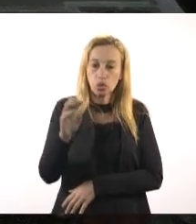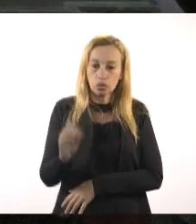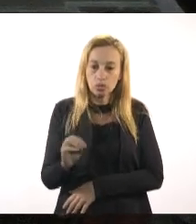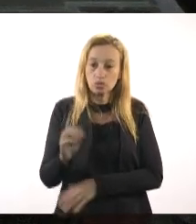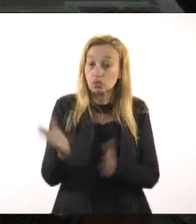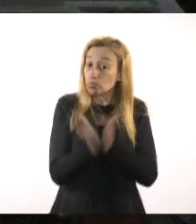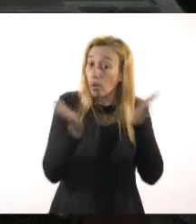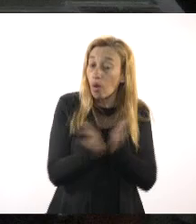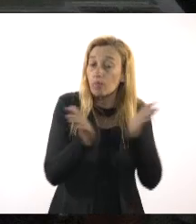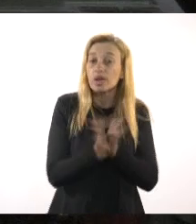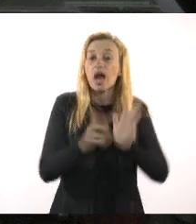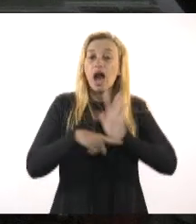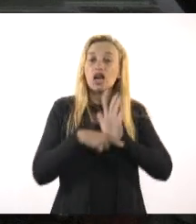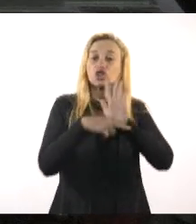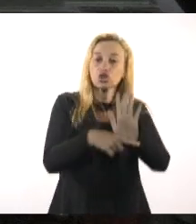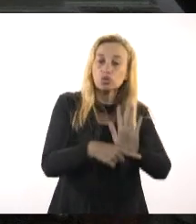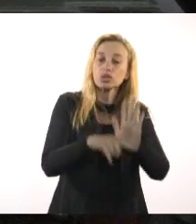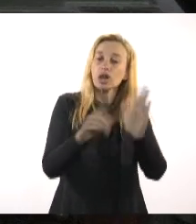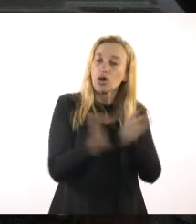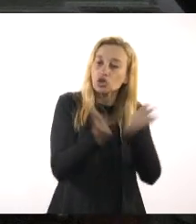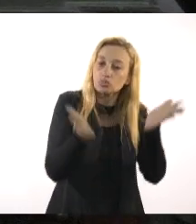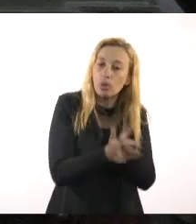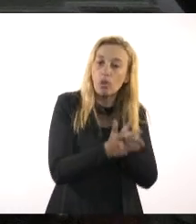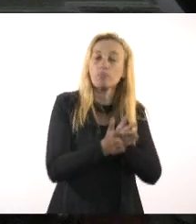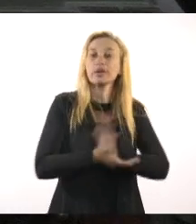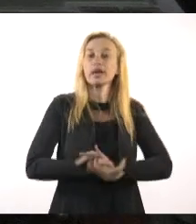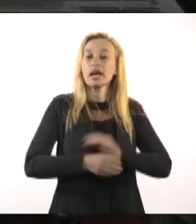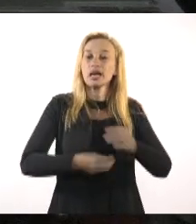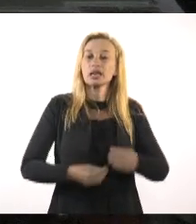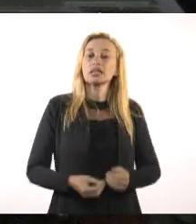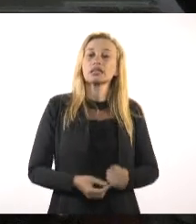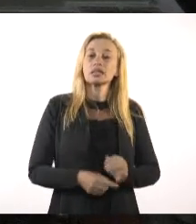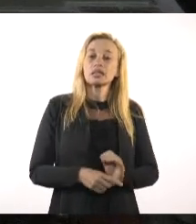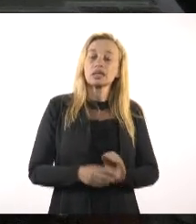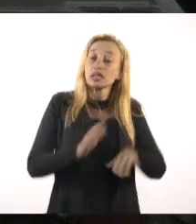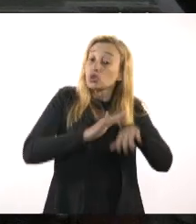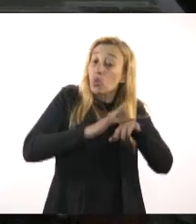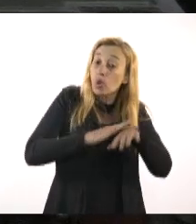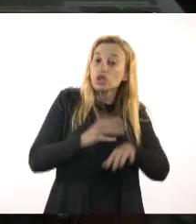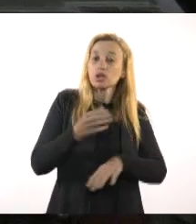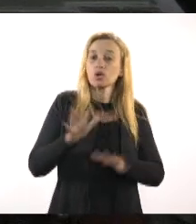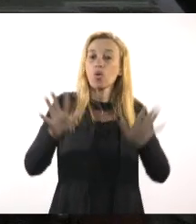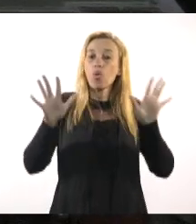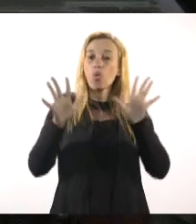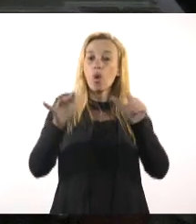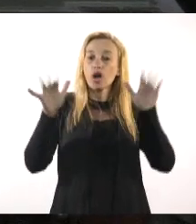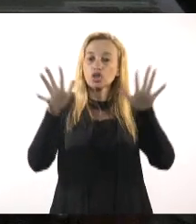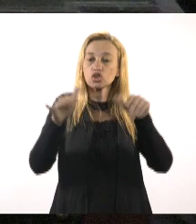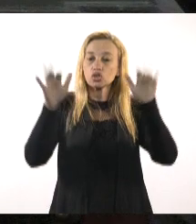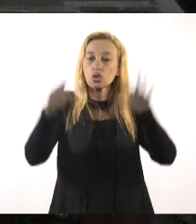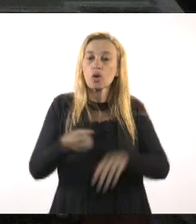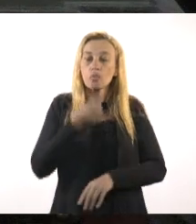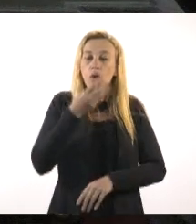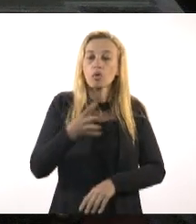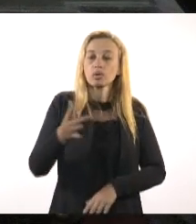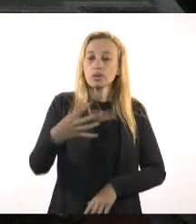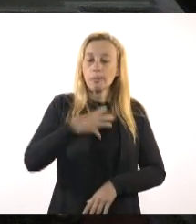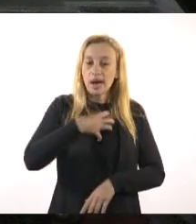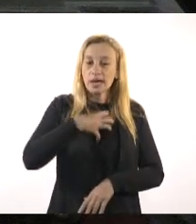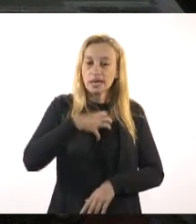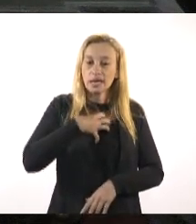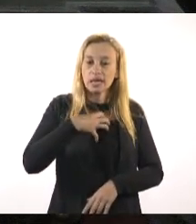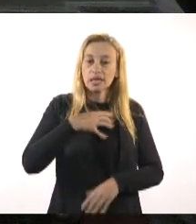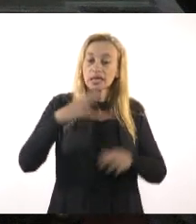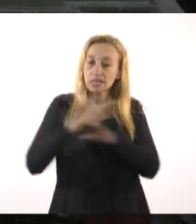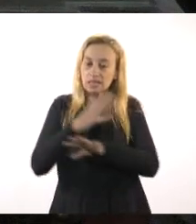vida dedicada aos pobres, a vida dedicada aos doentes. O anjo bom da Bahia, da nossa cidade de